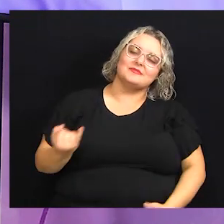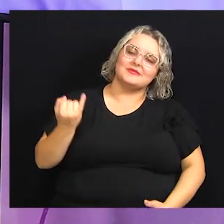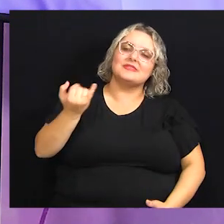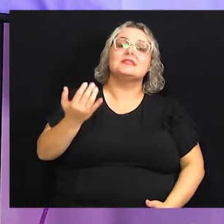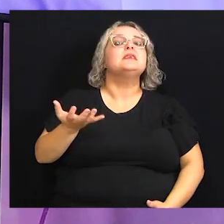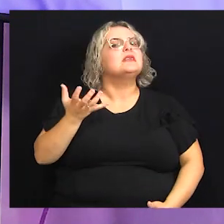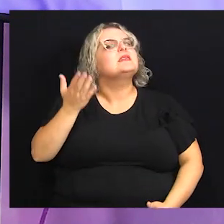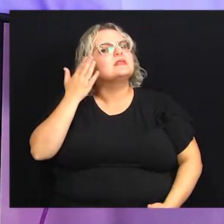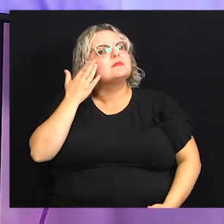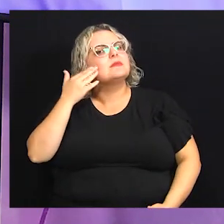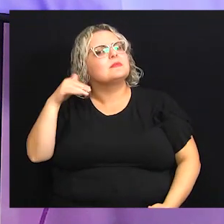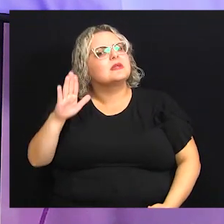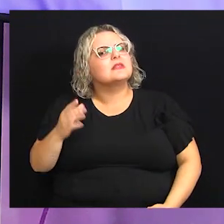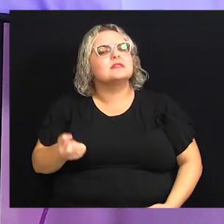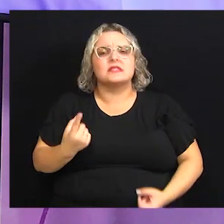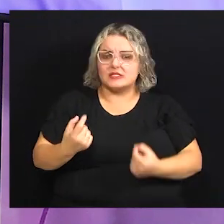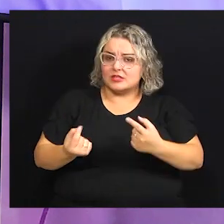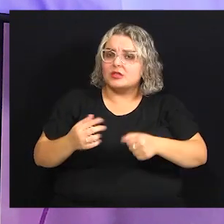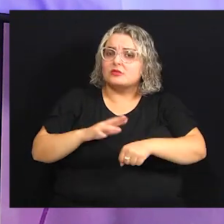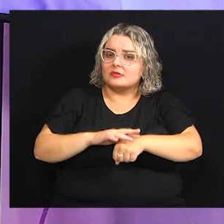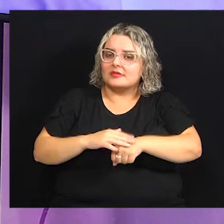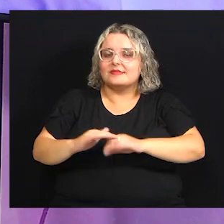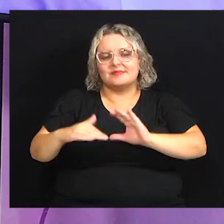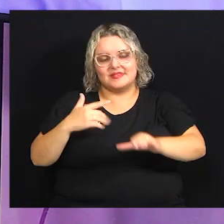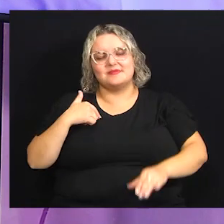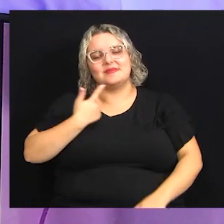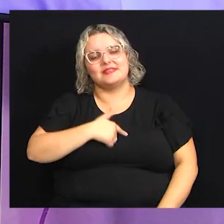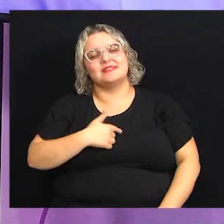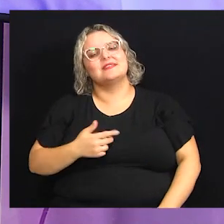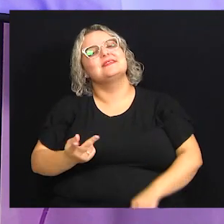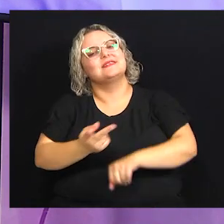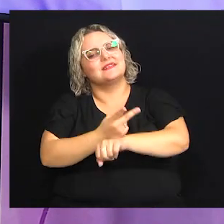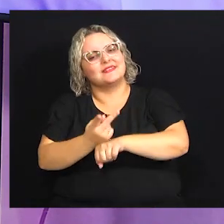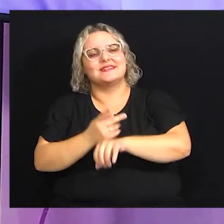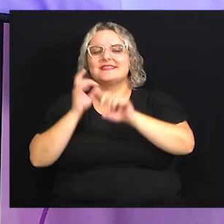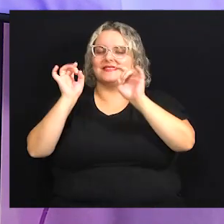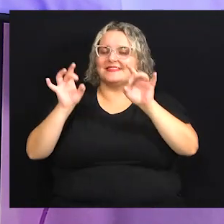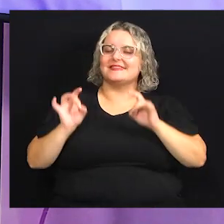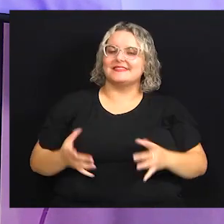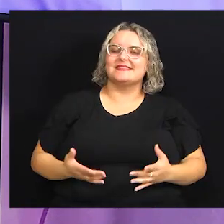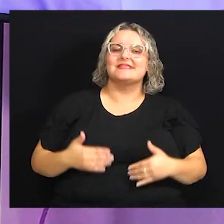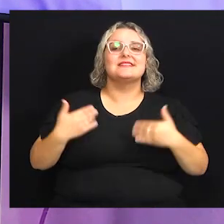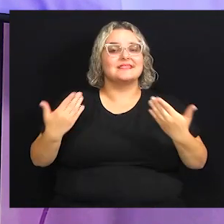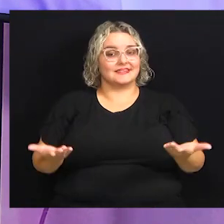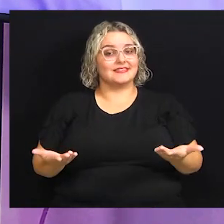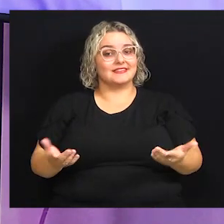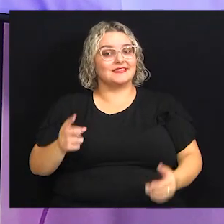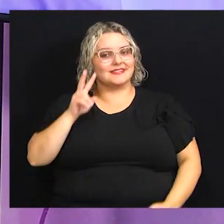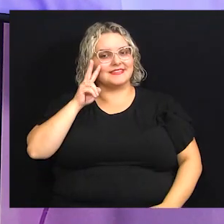sempre muito importante. Quer saber mais sobre alguma doença? Manda para cá que a gente vai atrás de um